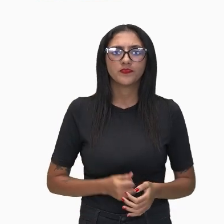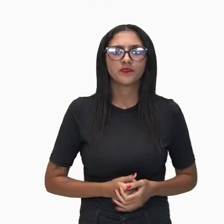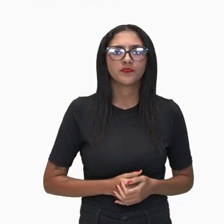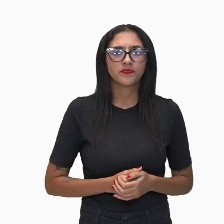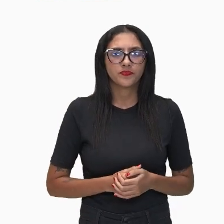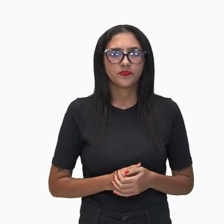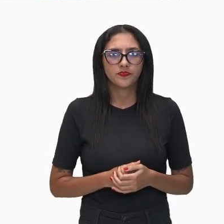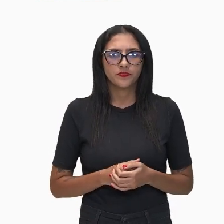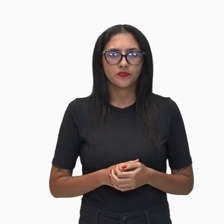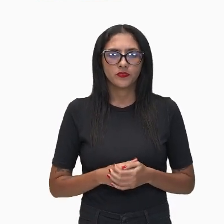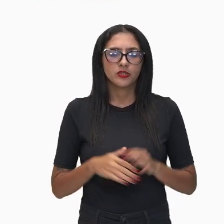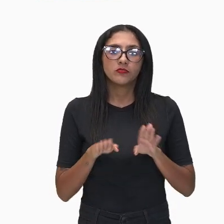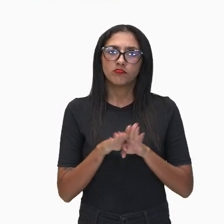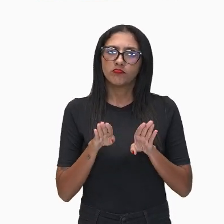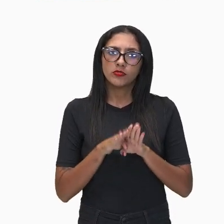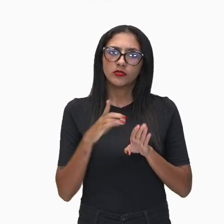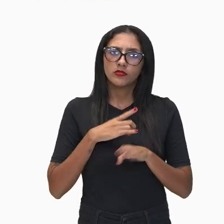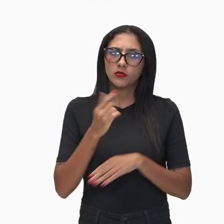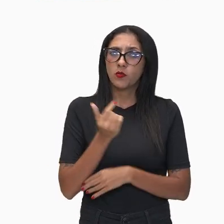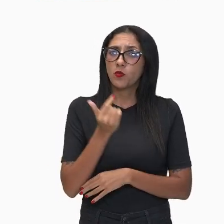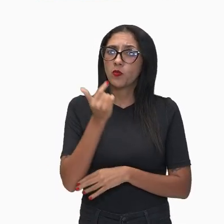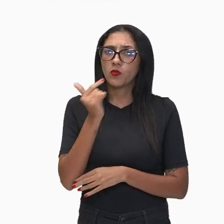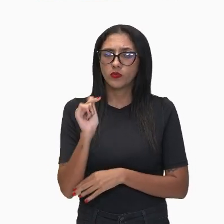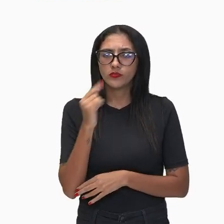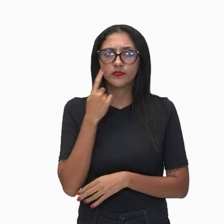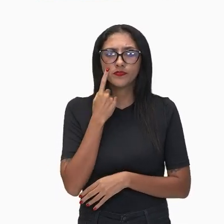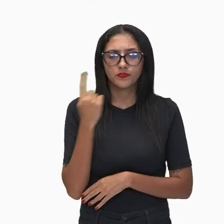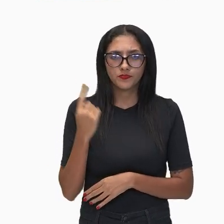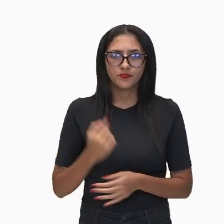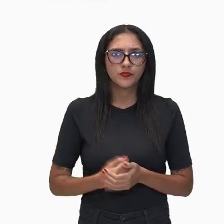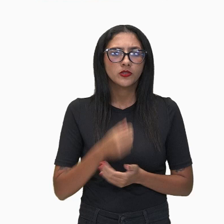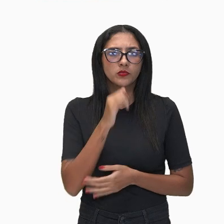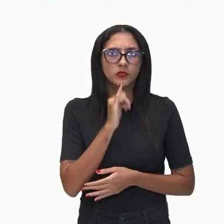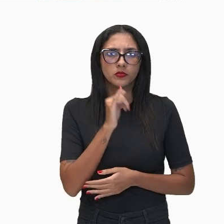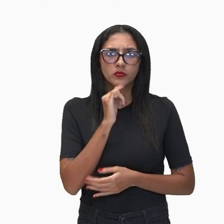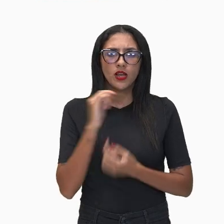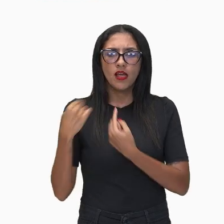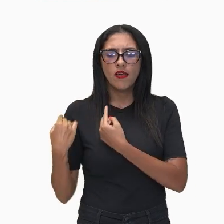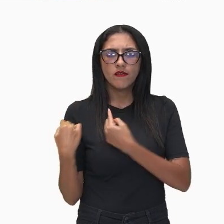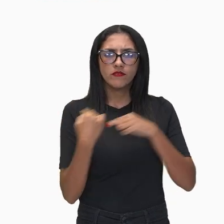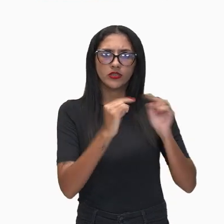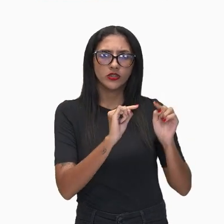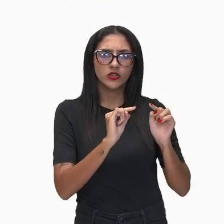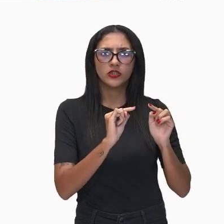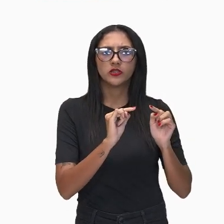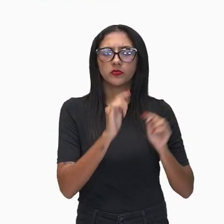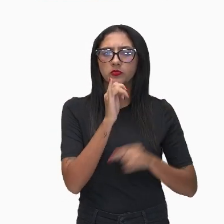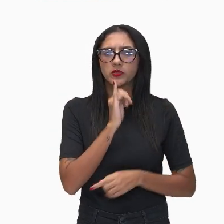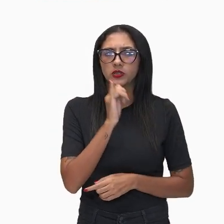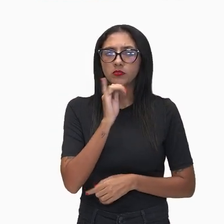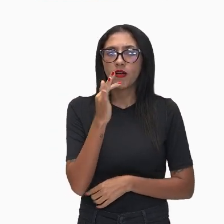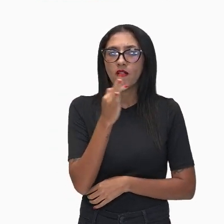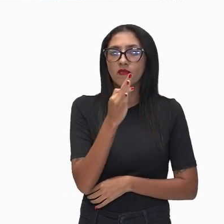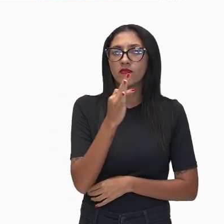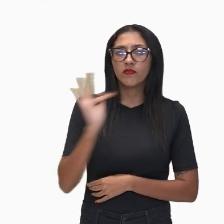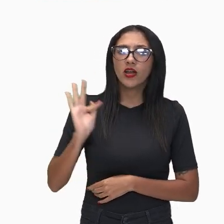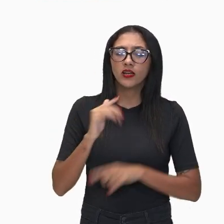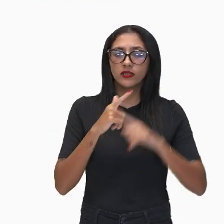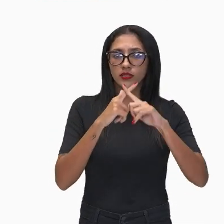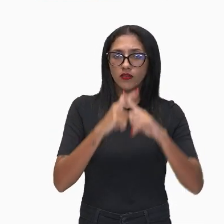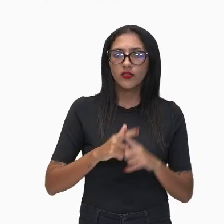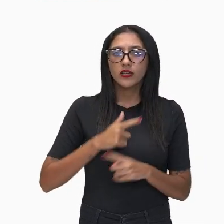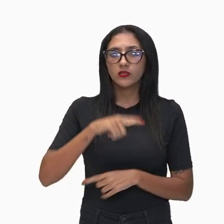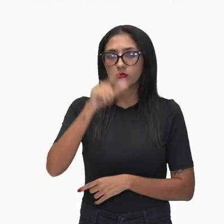ainda outros motivos, né, que a gente vai ver agora, os revanchismos aí entre França e